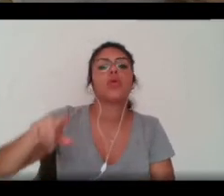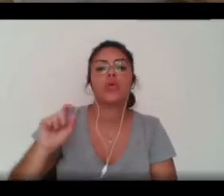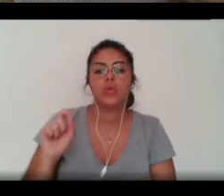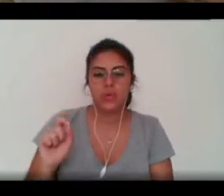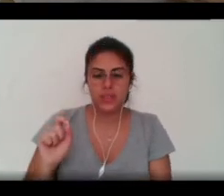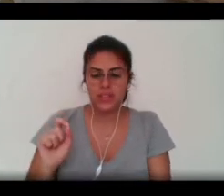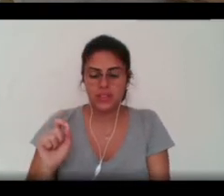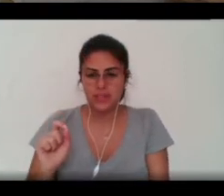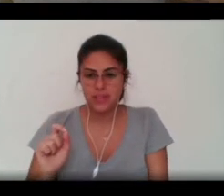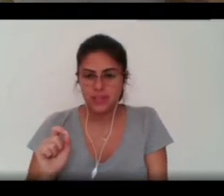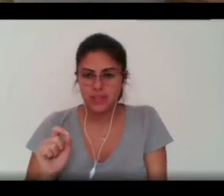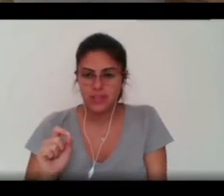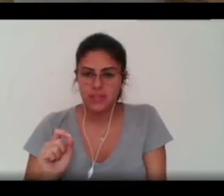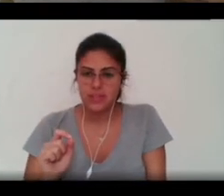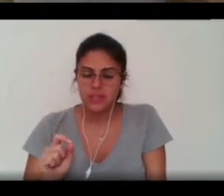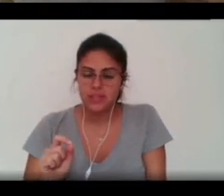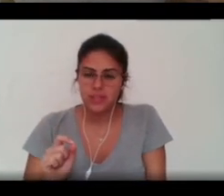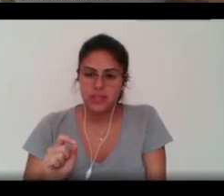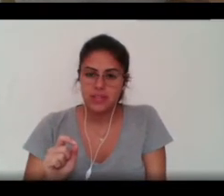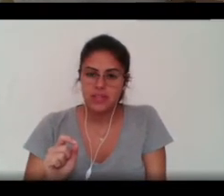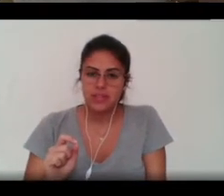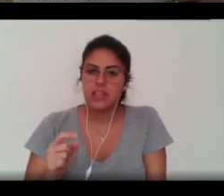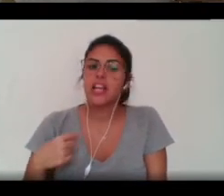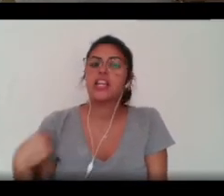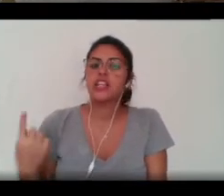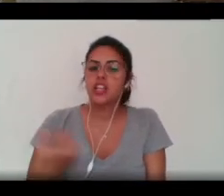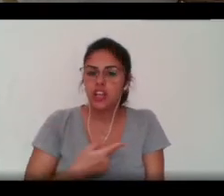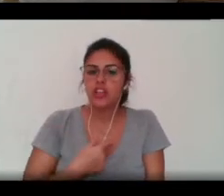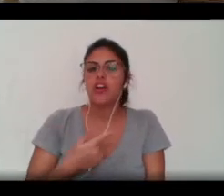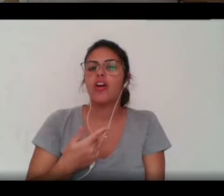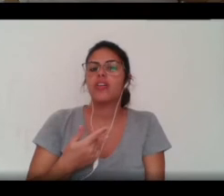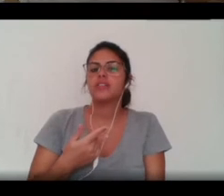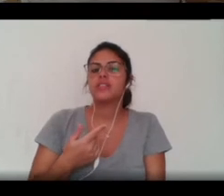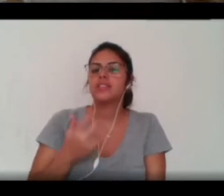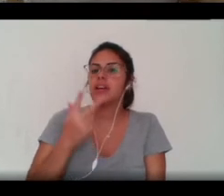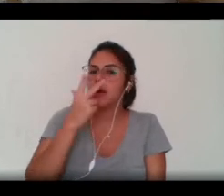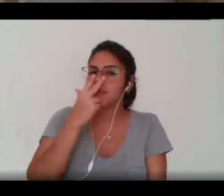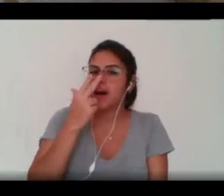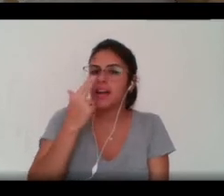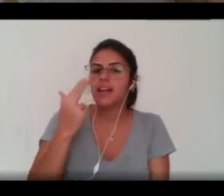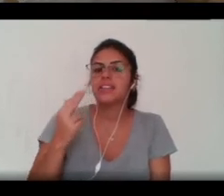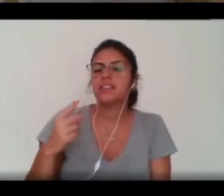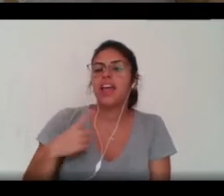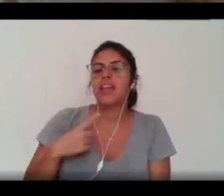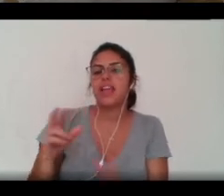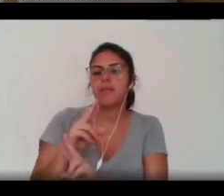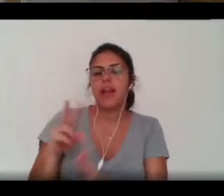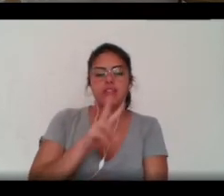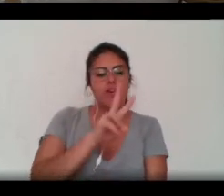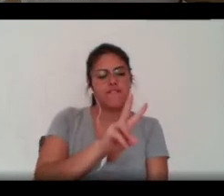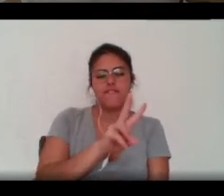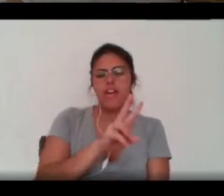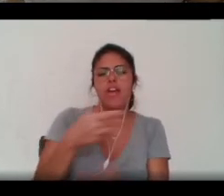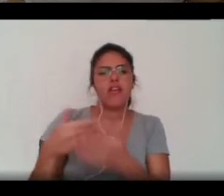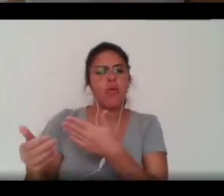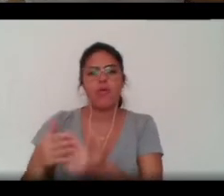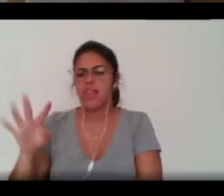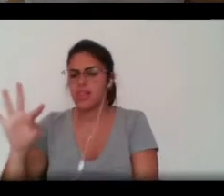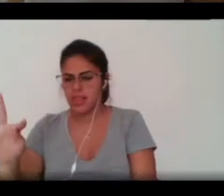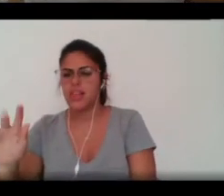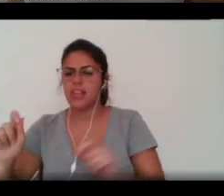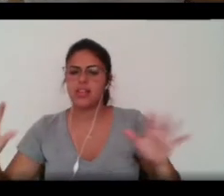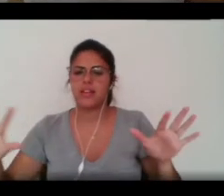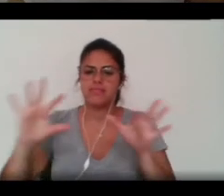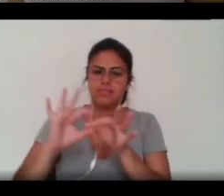em que a gente escreve o V para qualquer t. Que se você arrumar aqui, se você usar aqui, esse